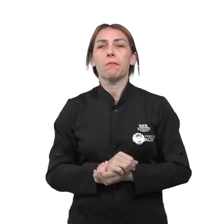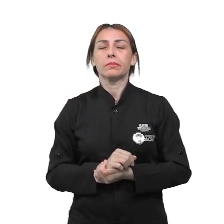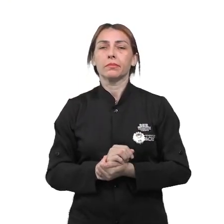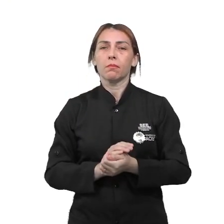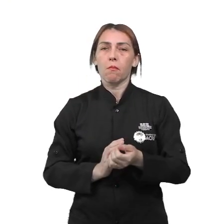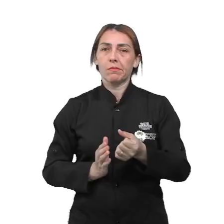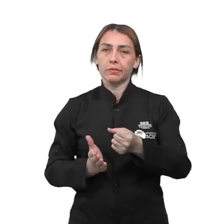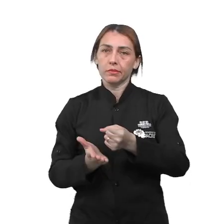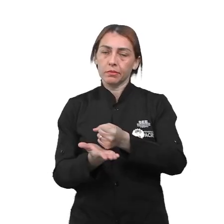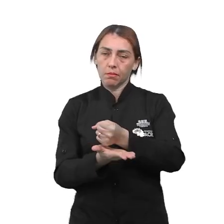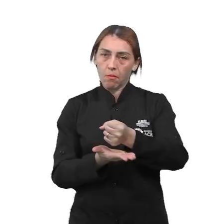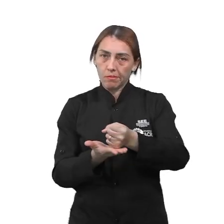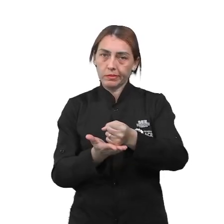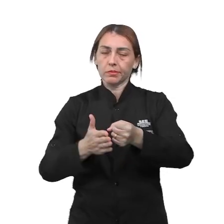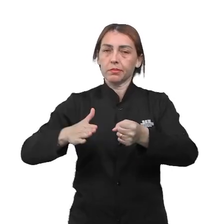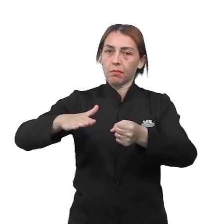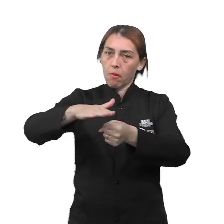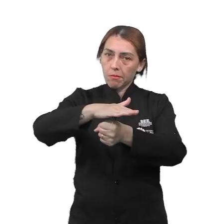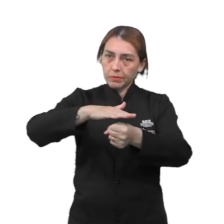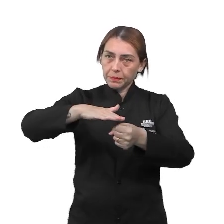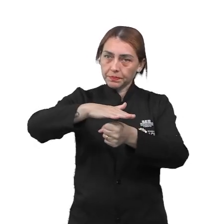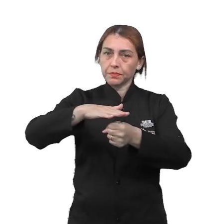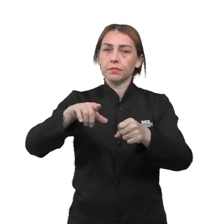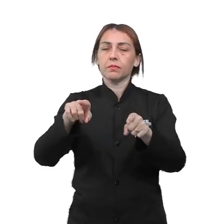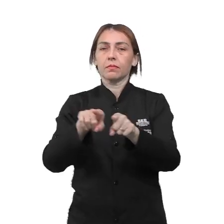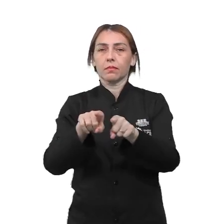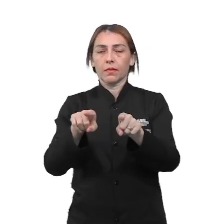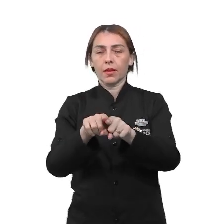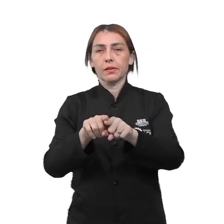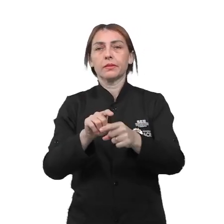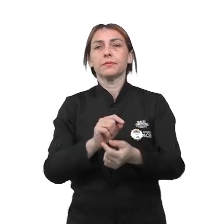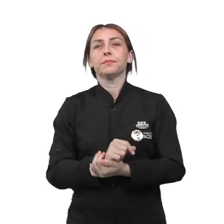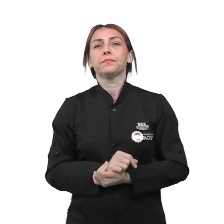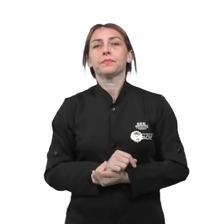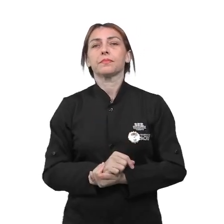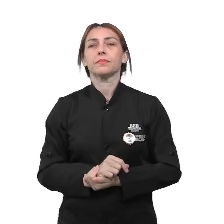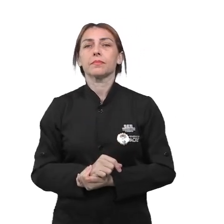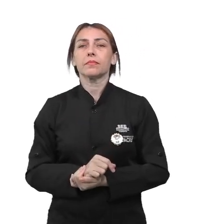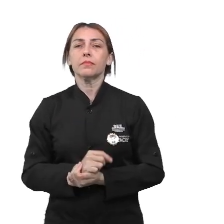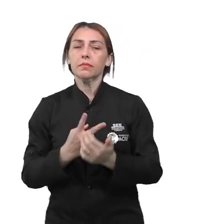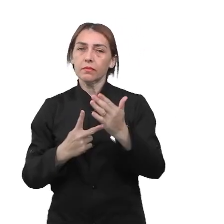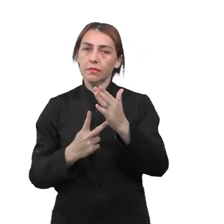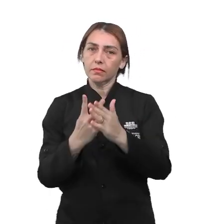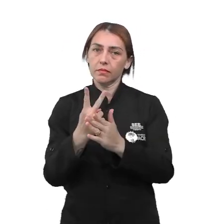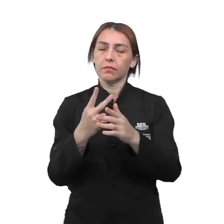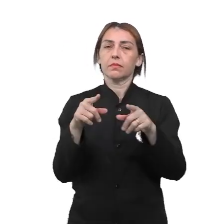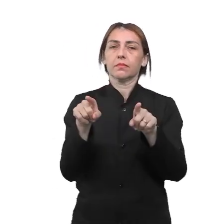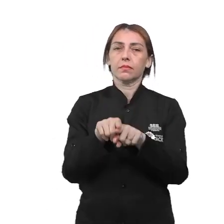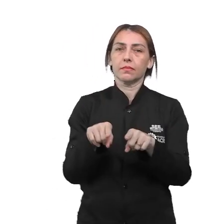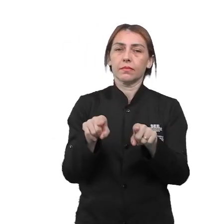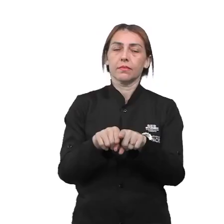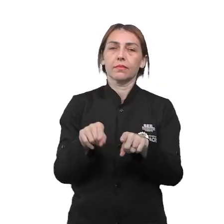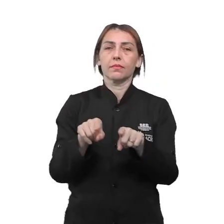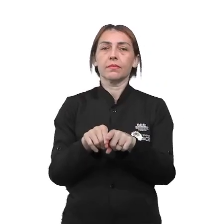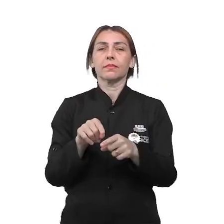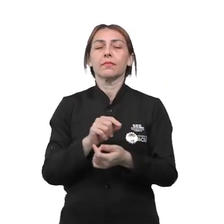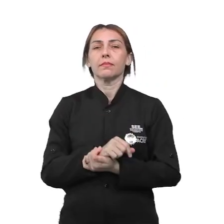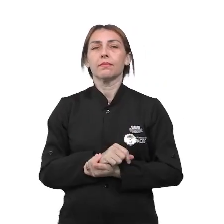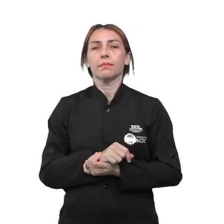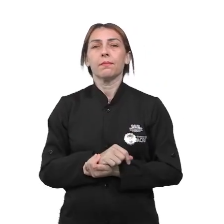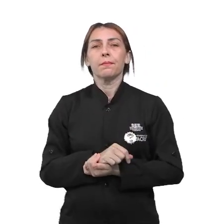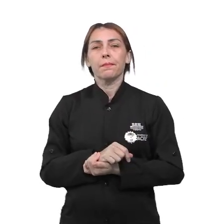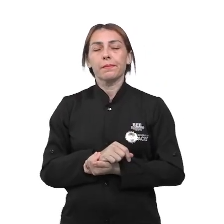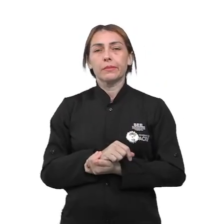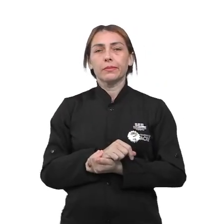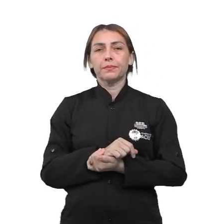base inferior como na base superior do problema, tá bom? Ou seja, ela aparece aqui, ó, na parte de baixo, e também aparece aqui